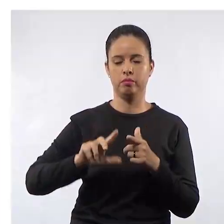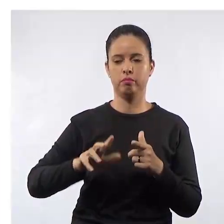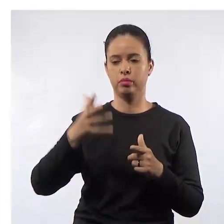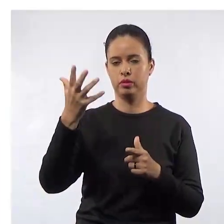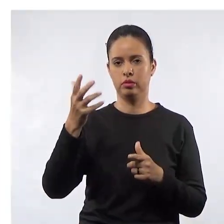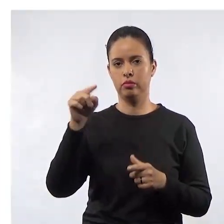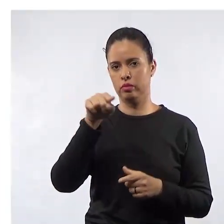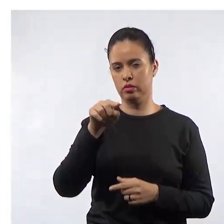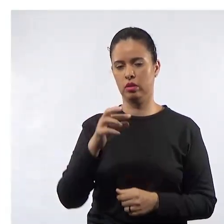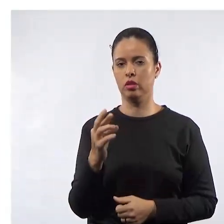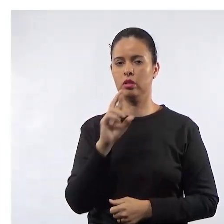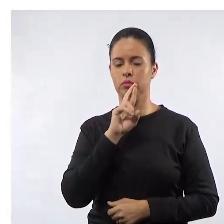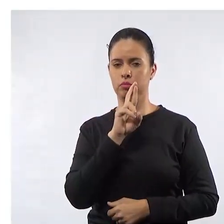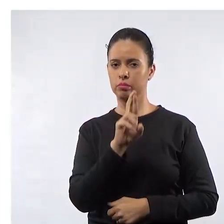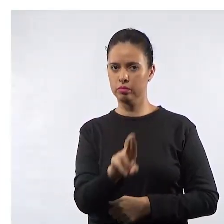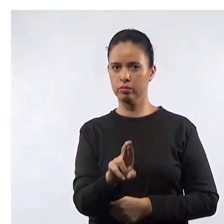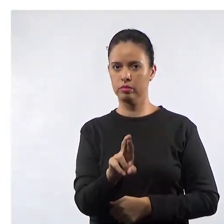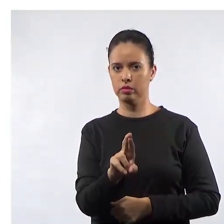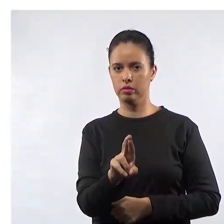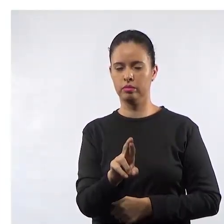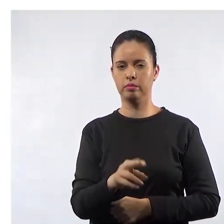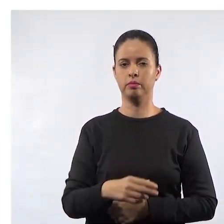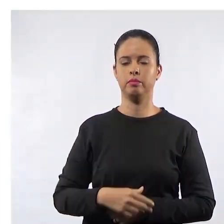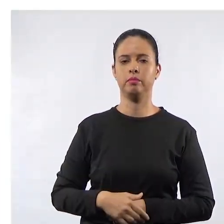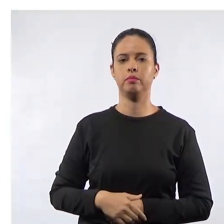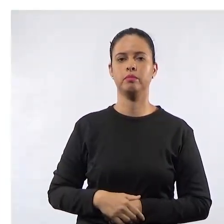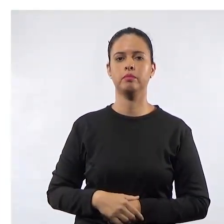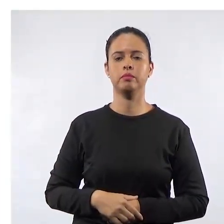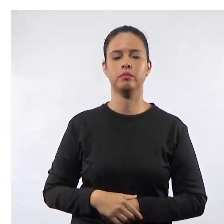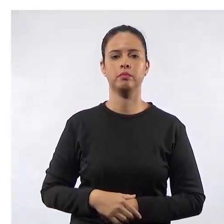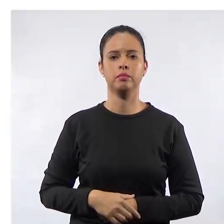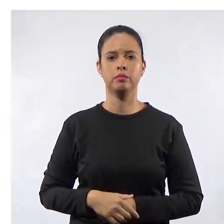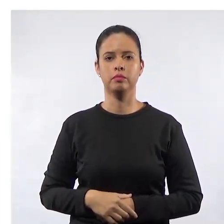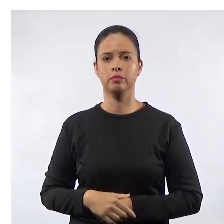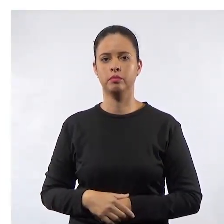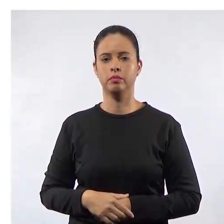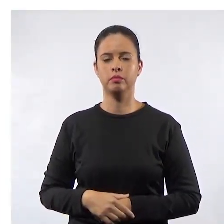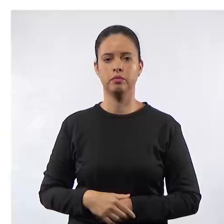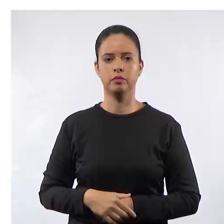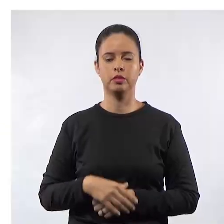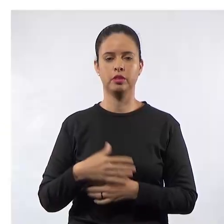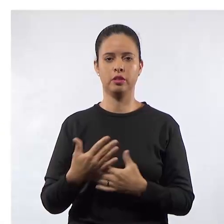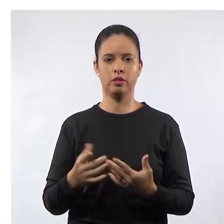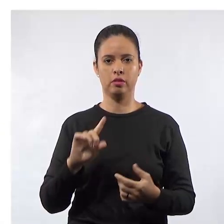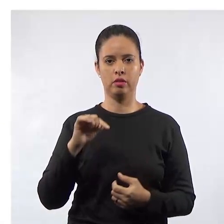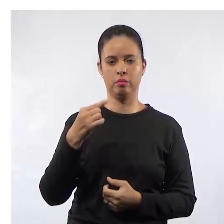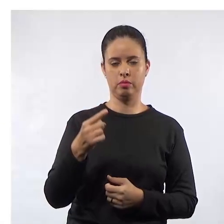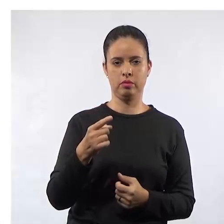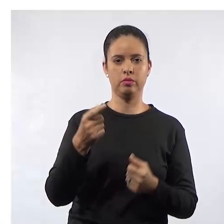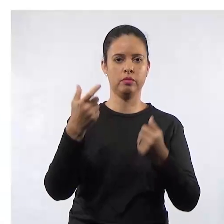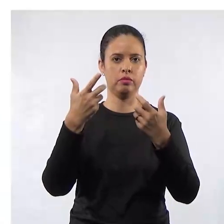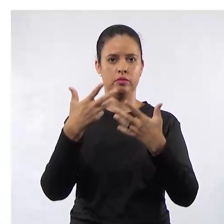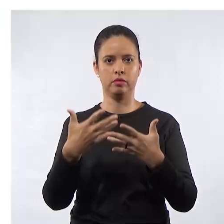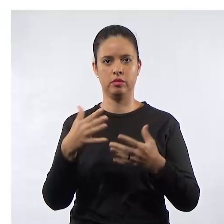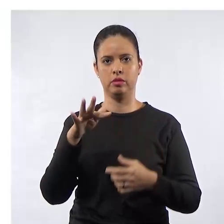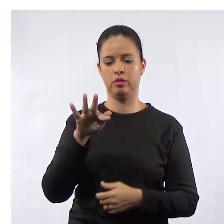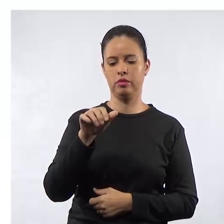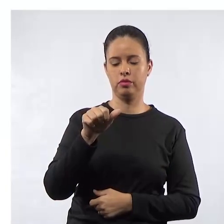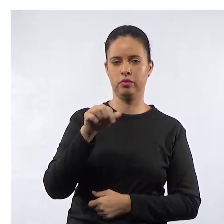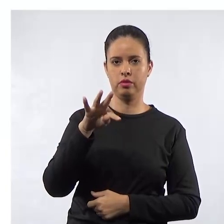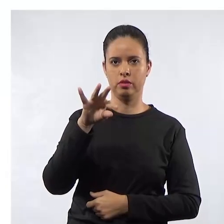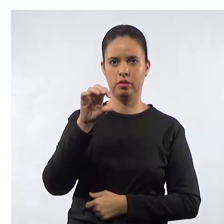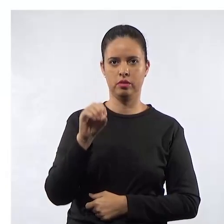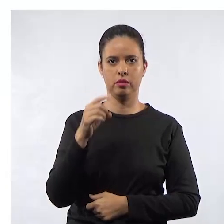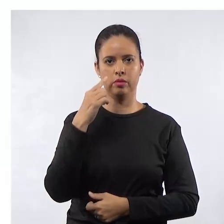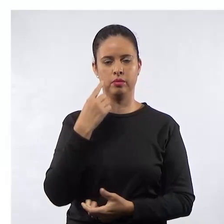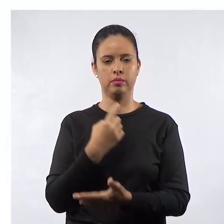uma situação pelo fato ou uma situação pelo vício. Eu não vou adiantar o que é fato, porque tem uma tela própria para isso, e